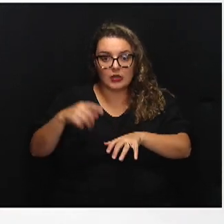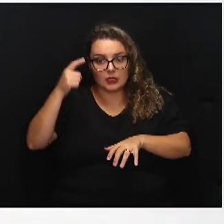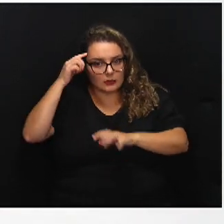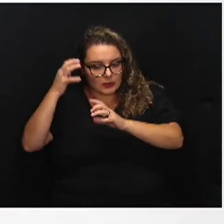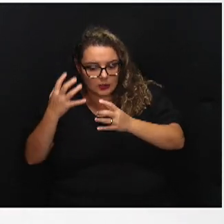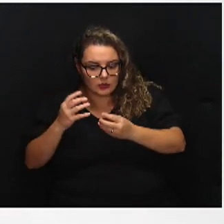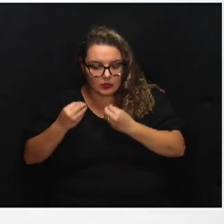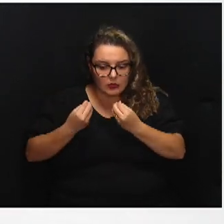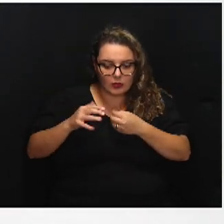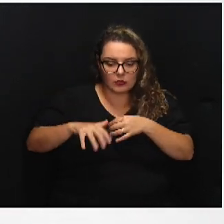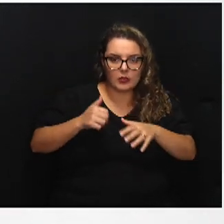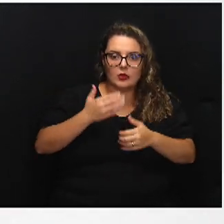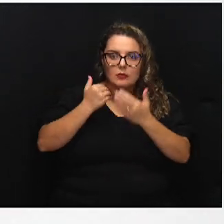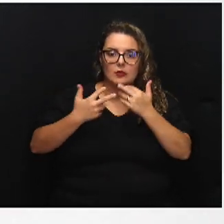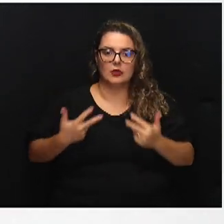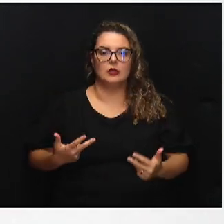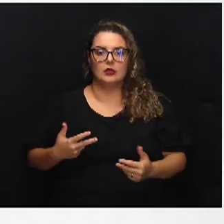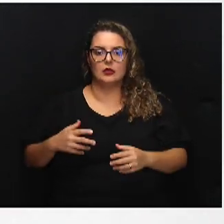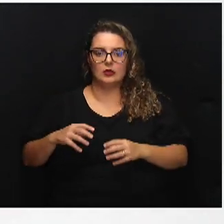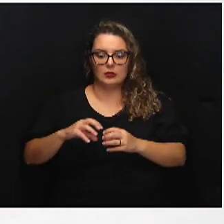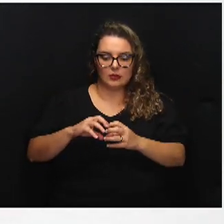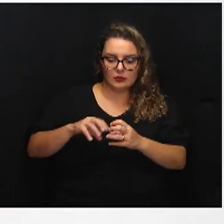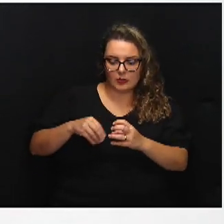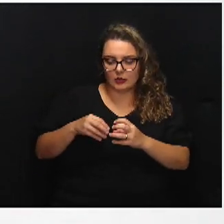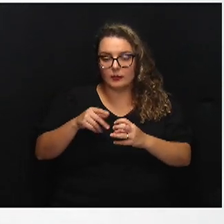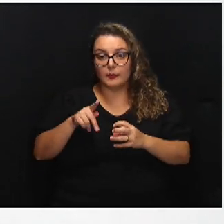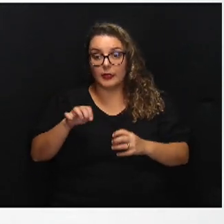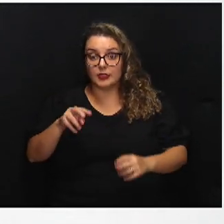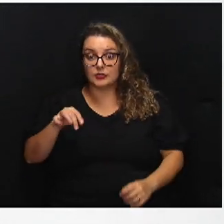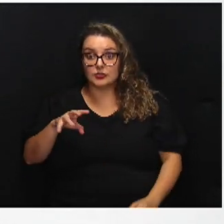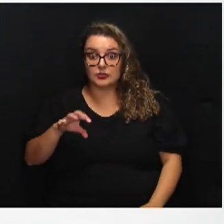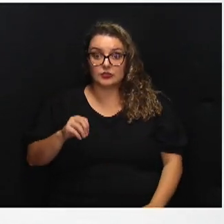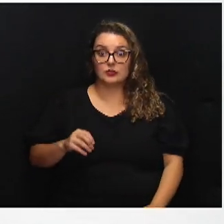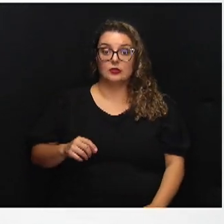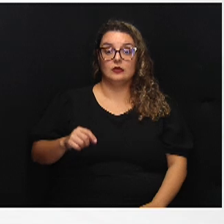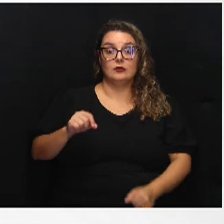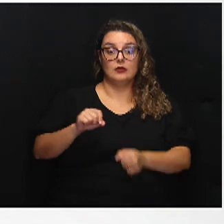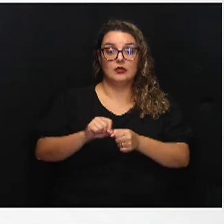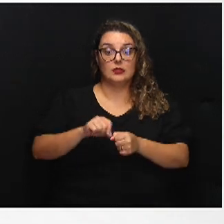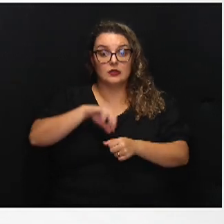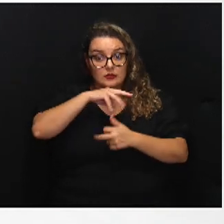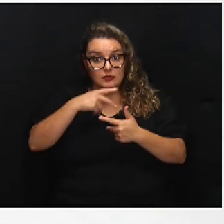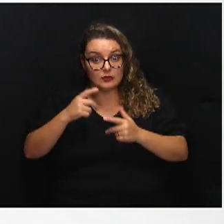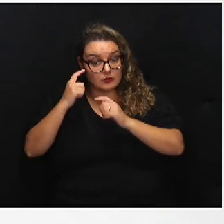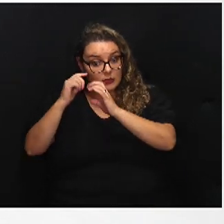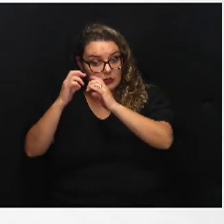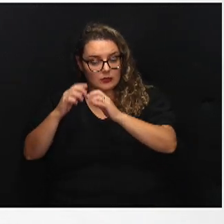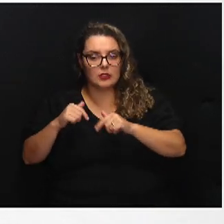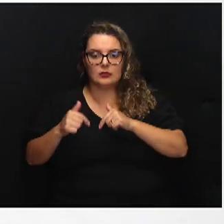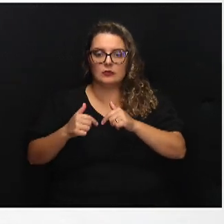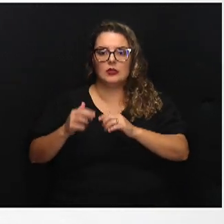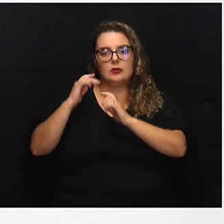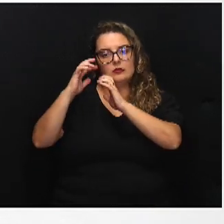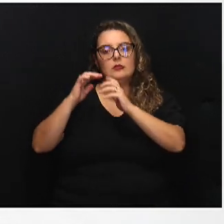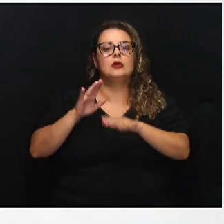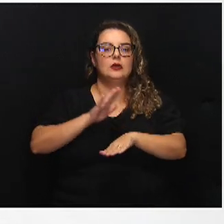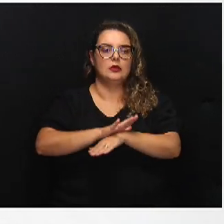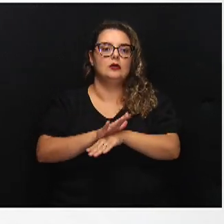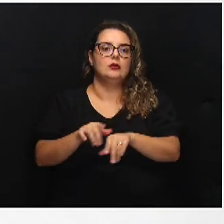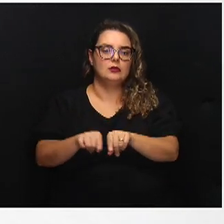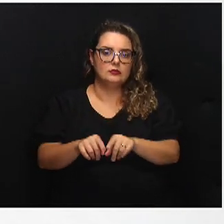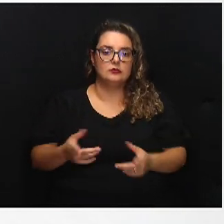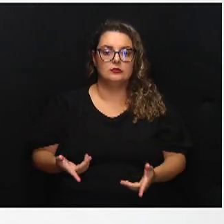ele vai tirar a comida, aquelas bolinhas de petisco. Então, fazer o animal pensar, trabalhar o cérebro, né? Isso vai ajudar muito também. Se é um